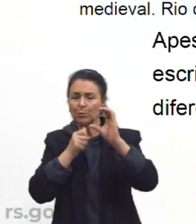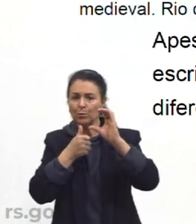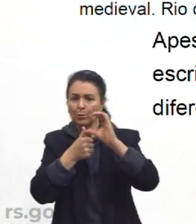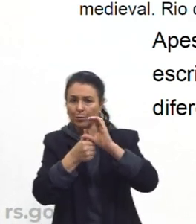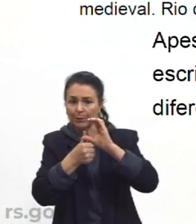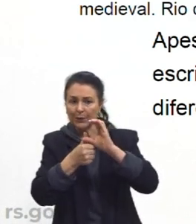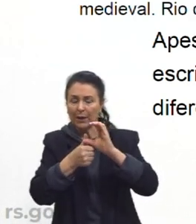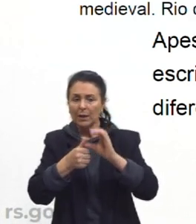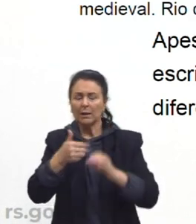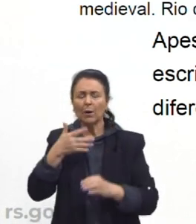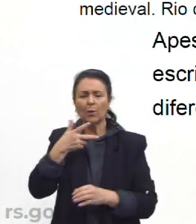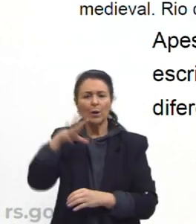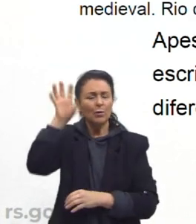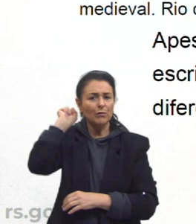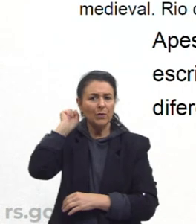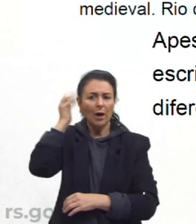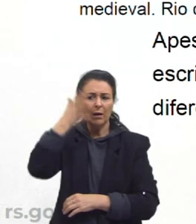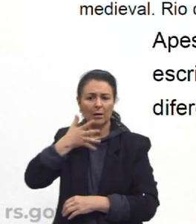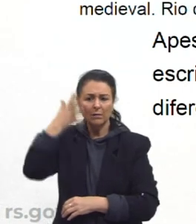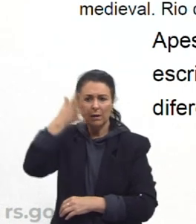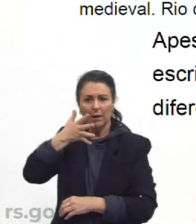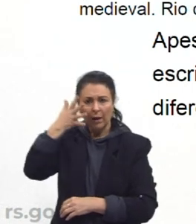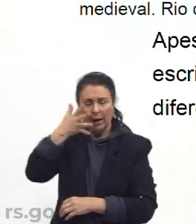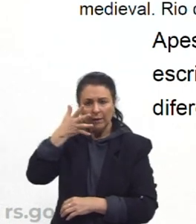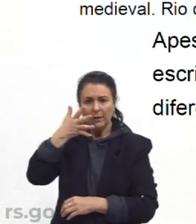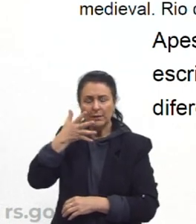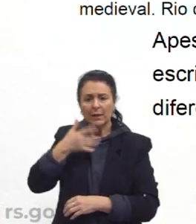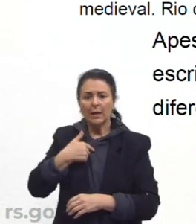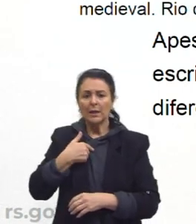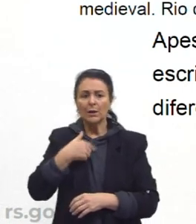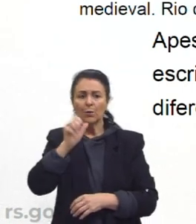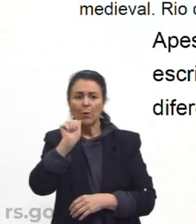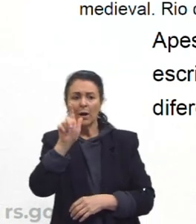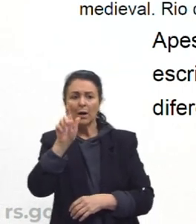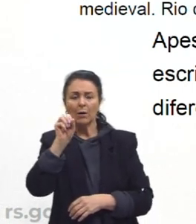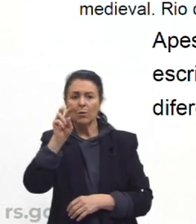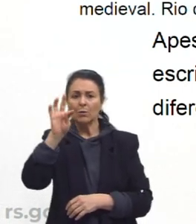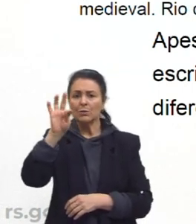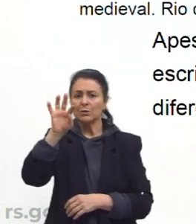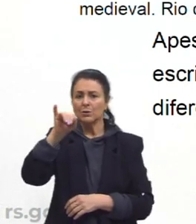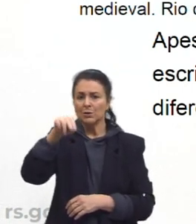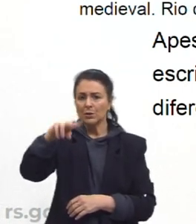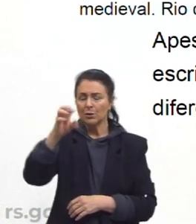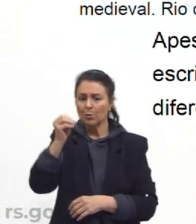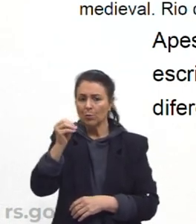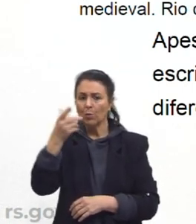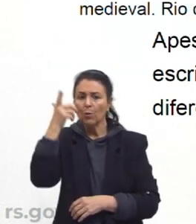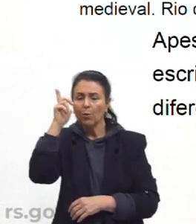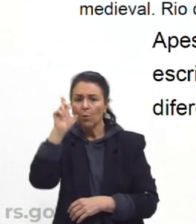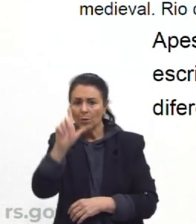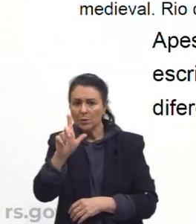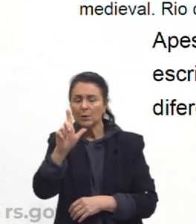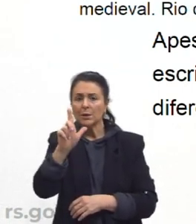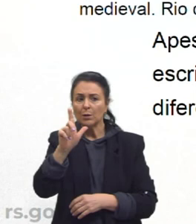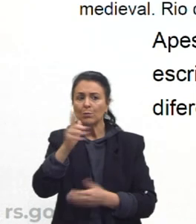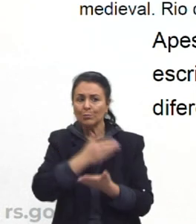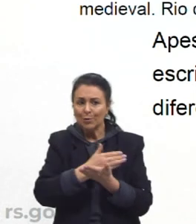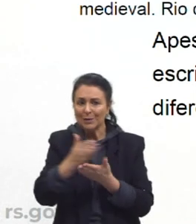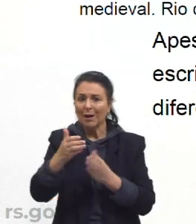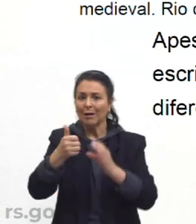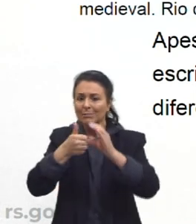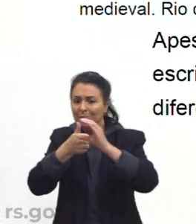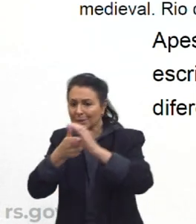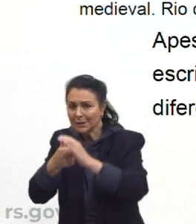e Ambrósio influenciado Por plotino que Agostinho venceu suas últimas resistências de tornar-se um cristão